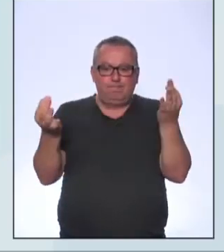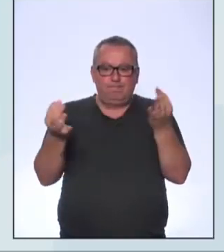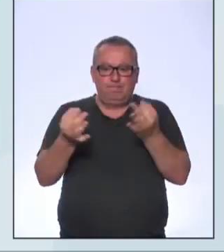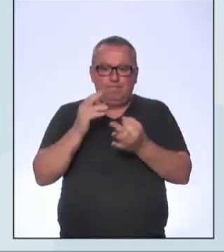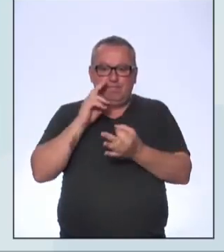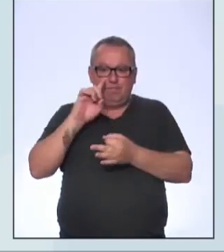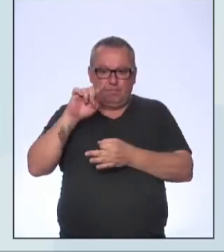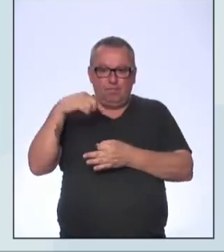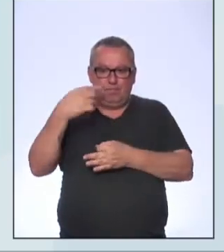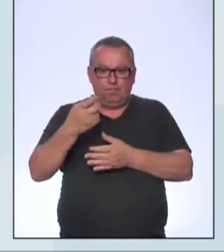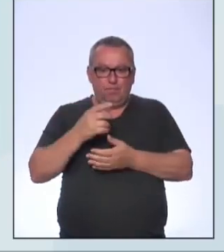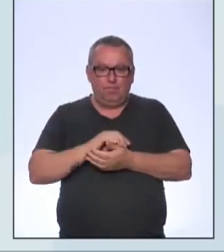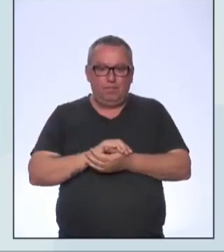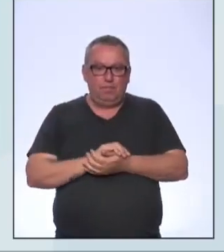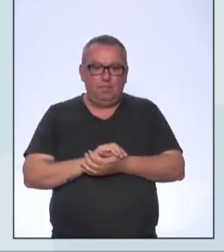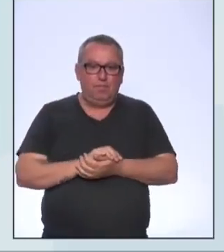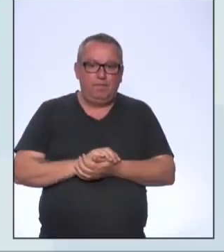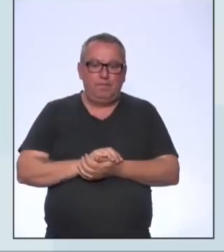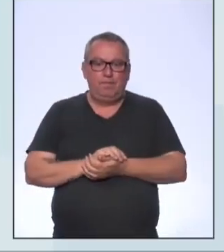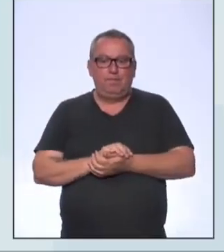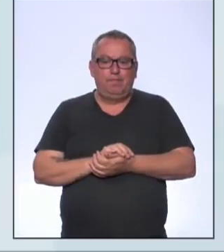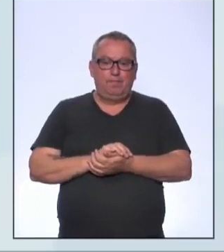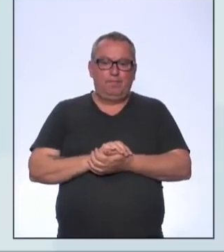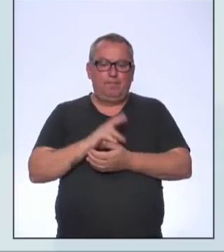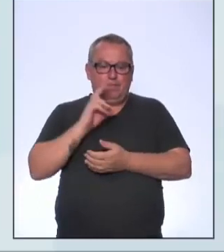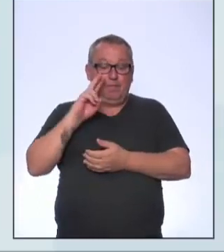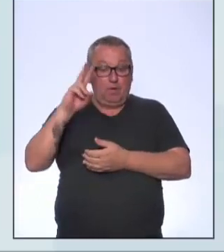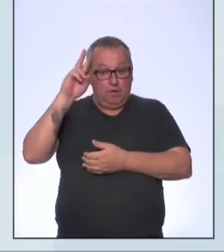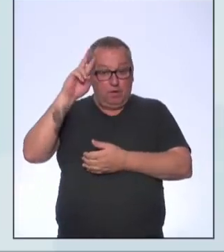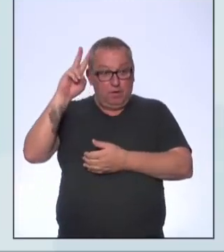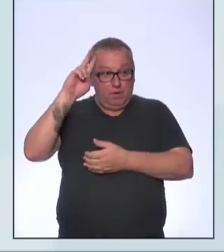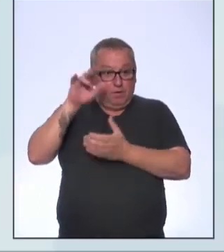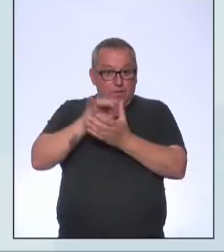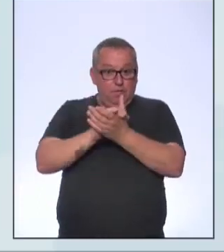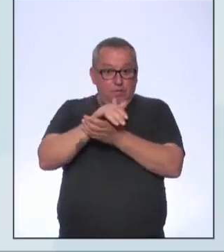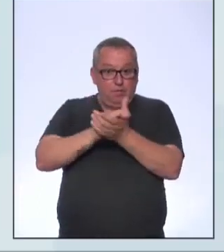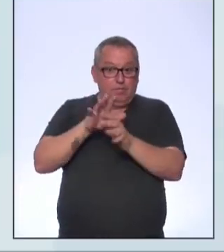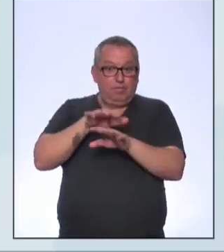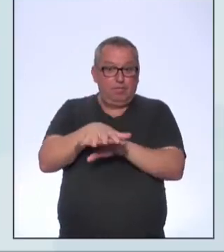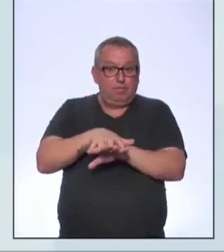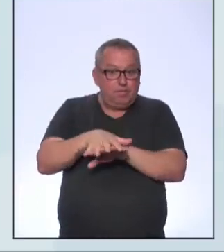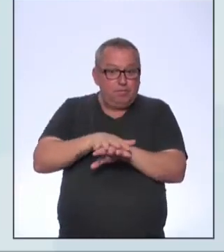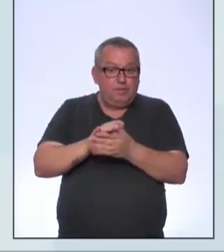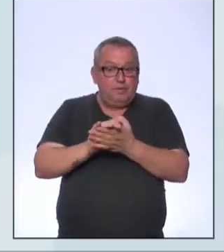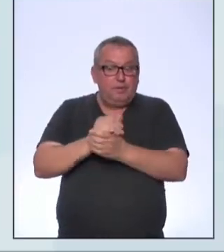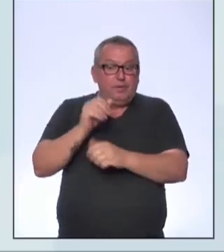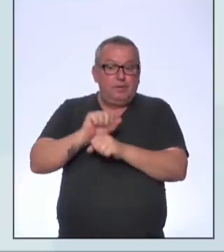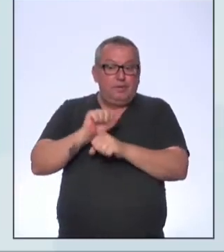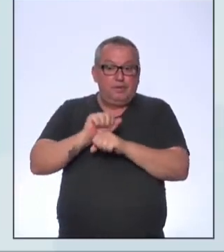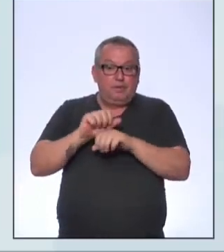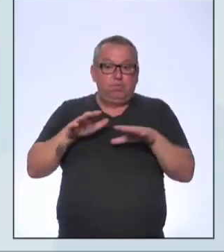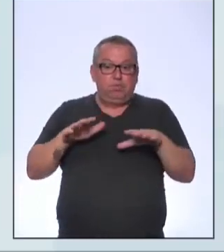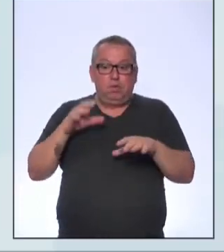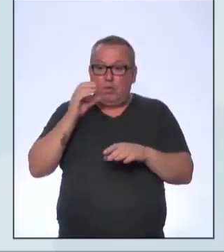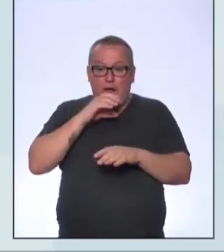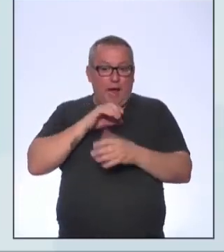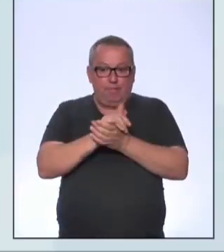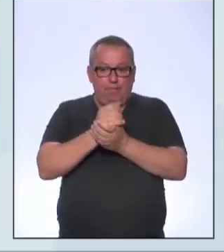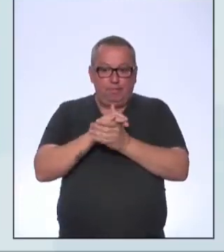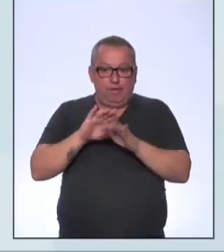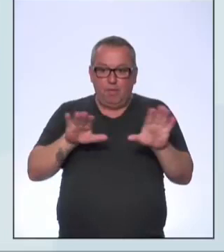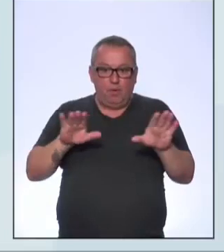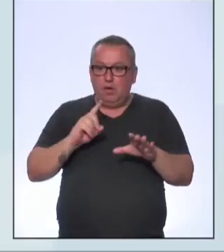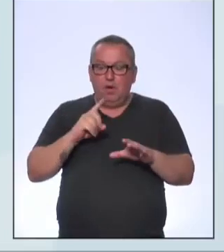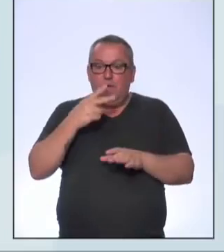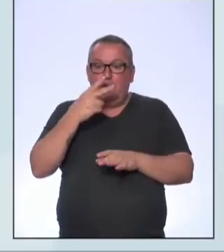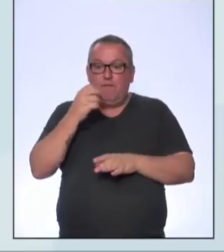próxima imagem? Já? Então, Já. observe. Lembrem-se que você tem que lavar as mãos com o coronavírus, né? Tem que esperar um tempinho, né? Tem que ser rápido. Exatamente. Então, Pelo menos